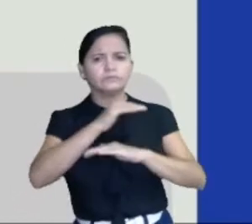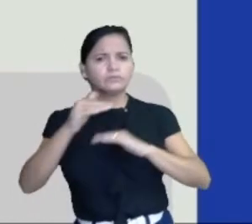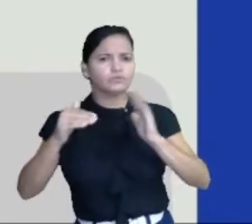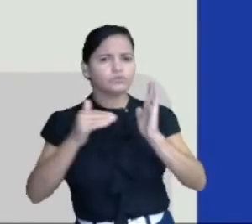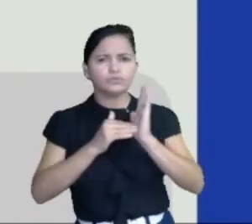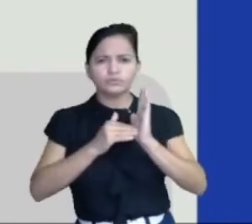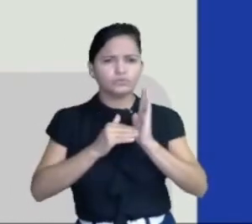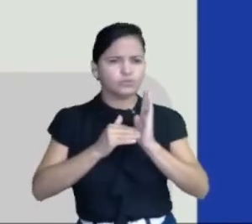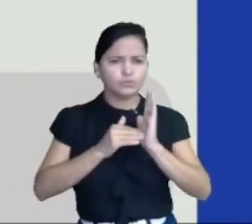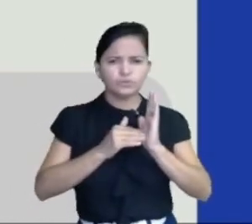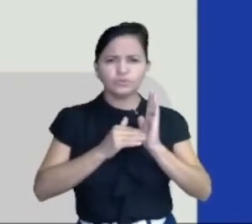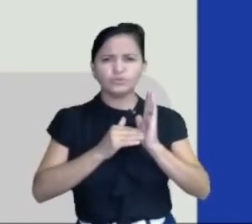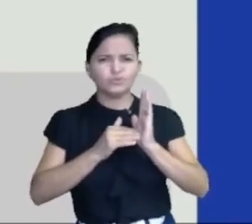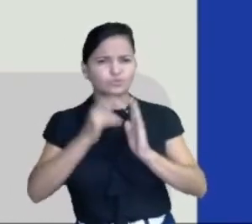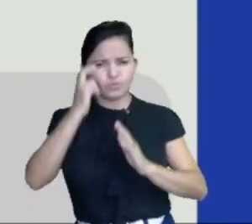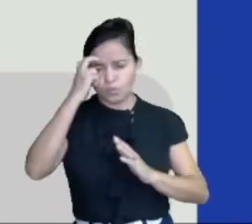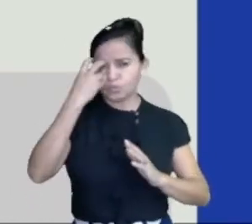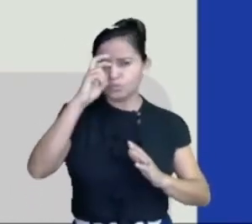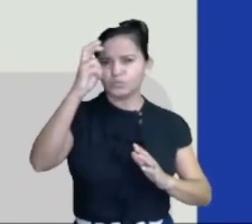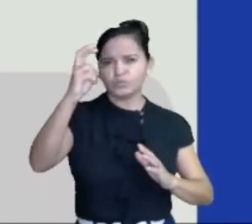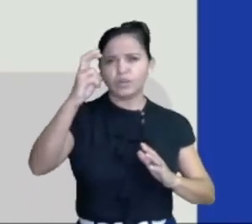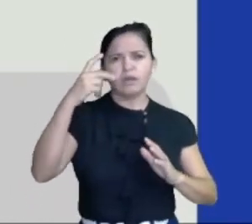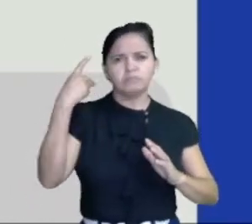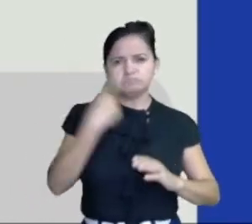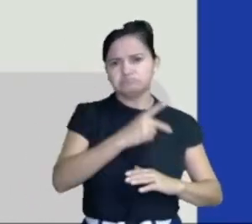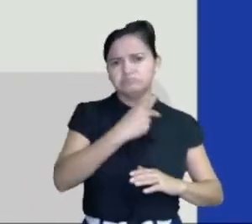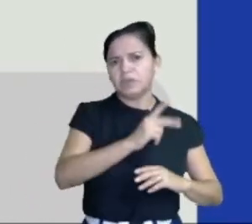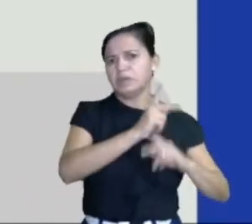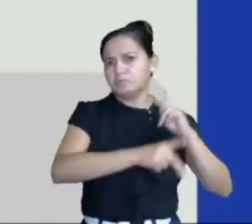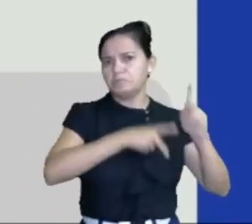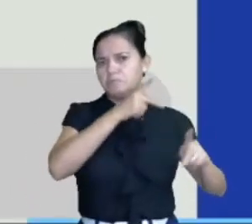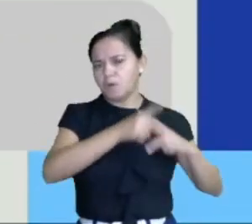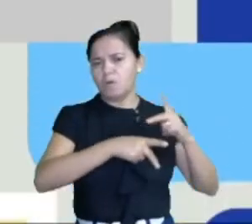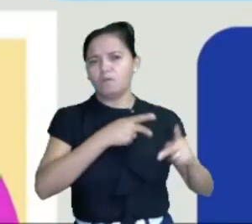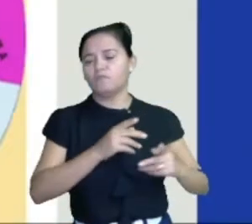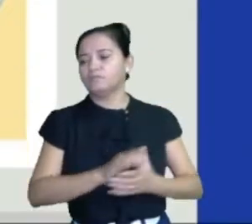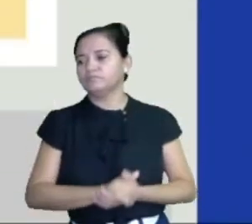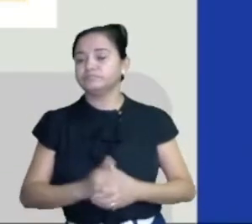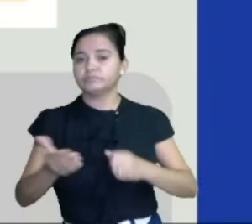toda a divisão cultural deles, em que é baseada.